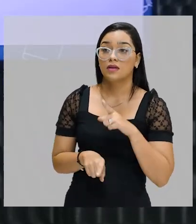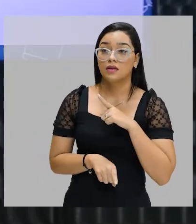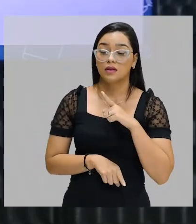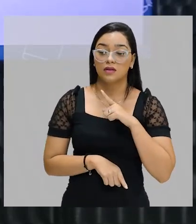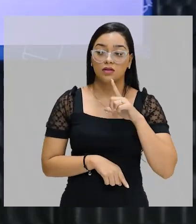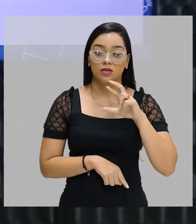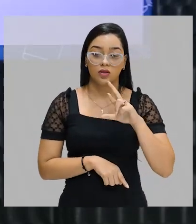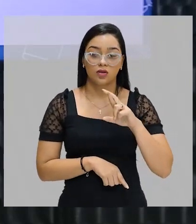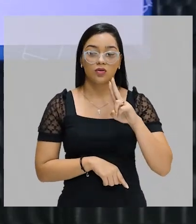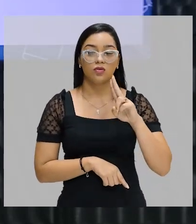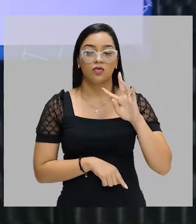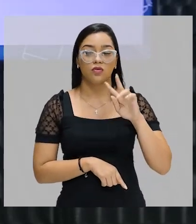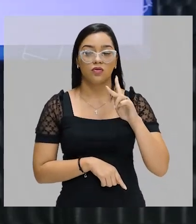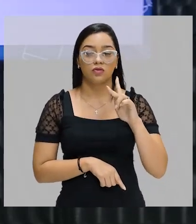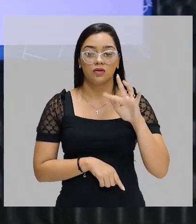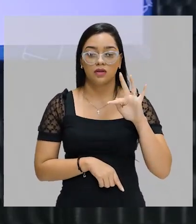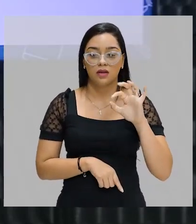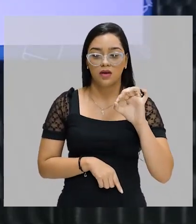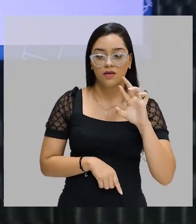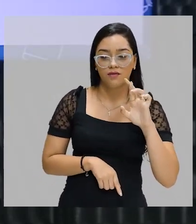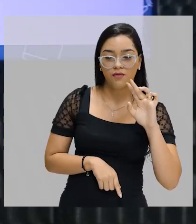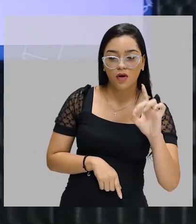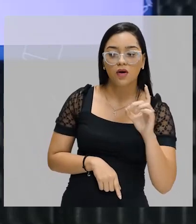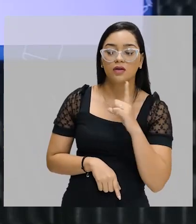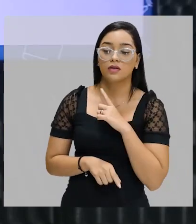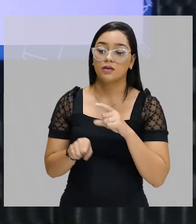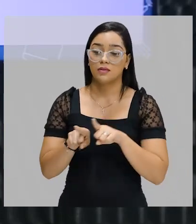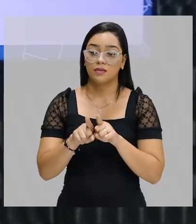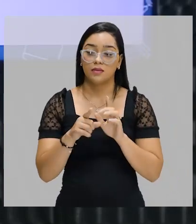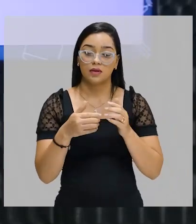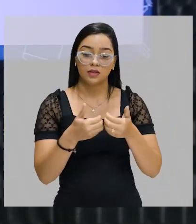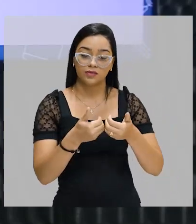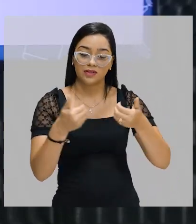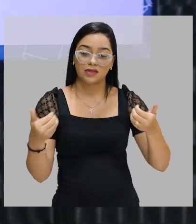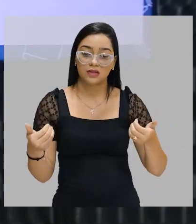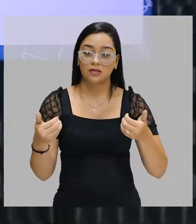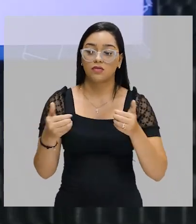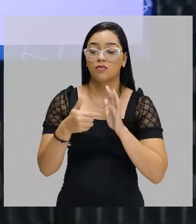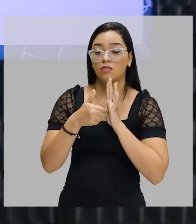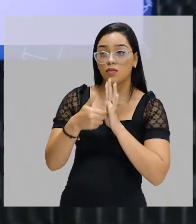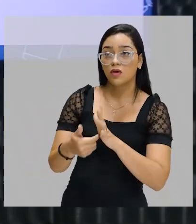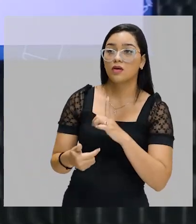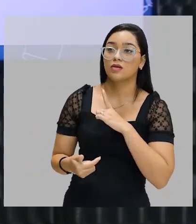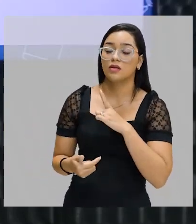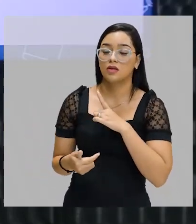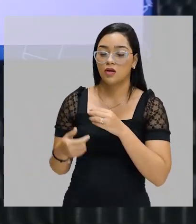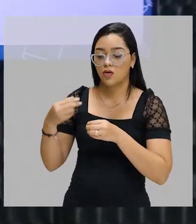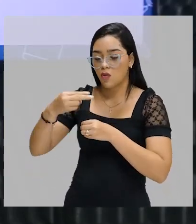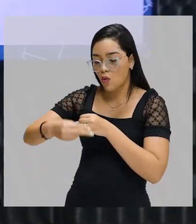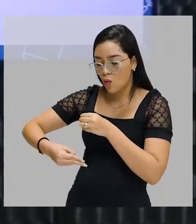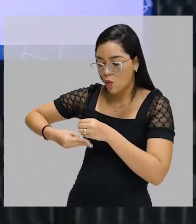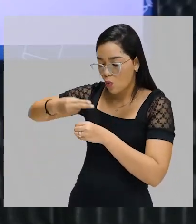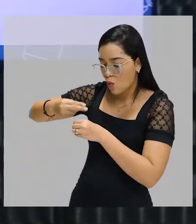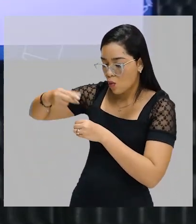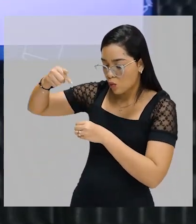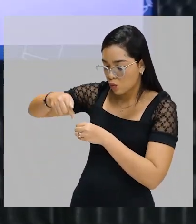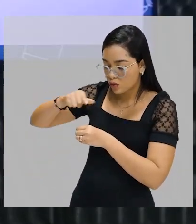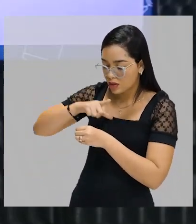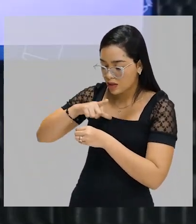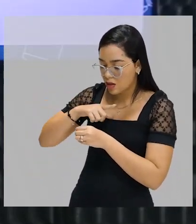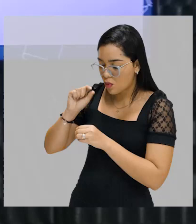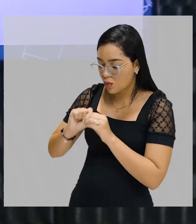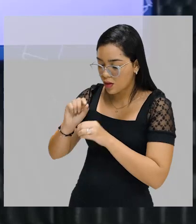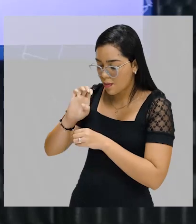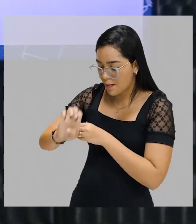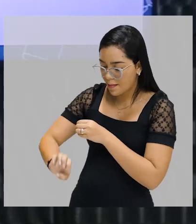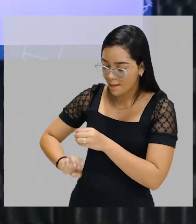de Rutherford, nós já temos uma divisão bem explícita, certo? Nós temos o núcleo e nós temos uma